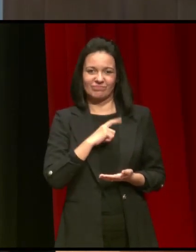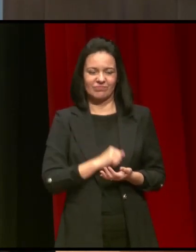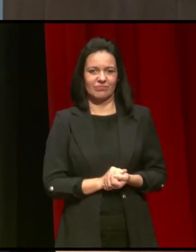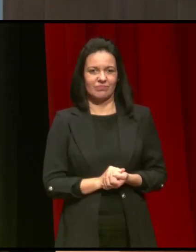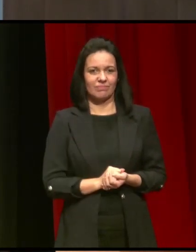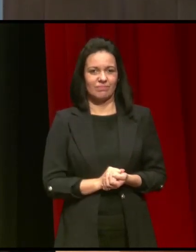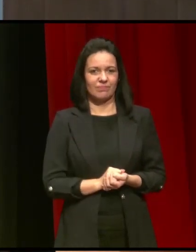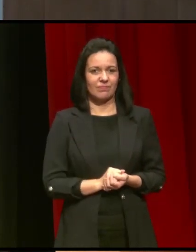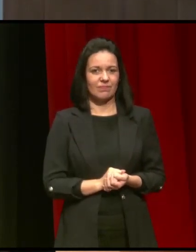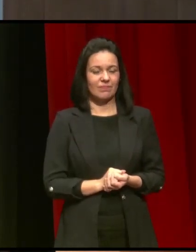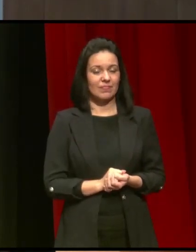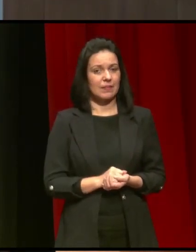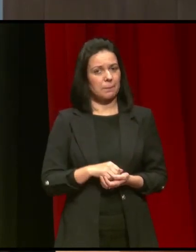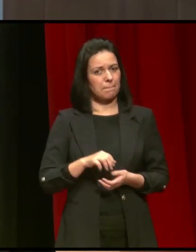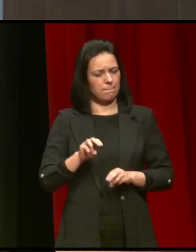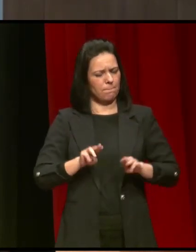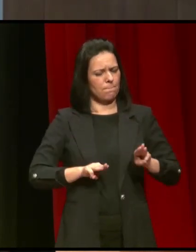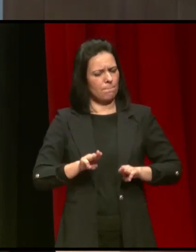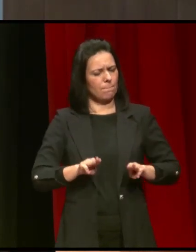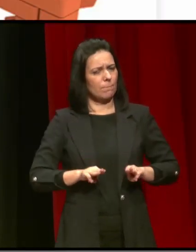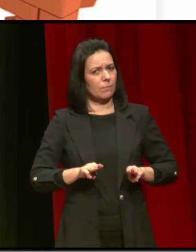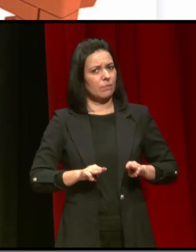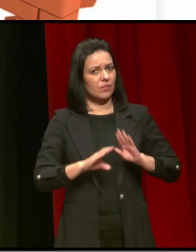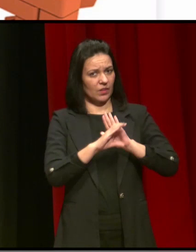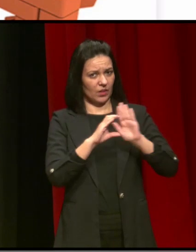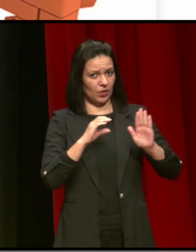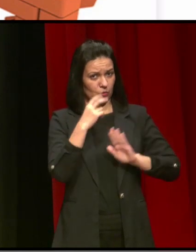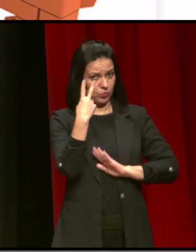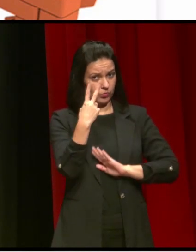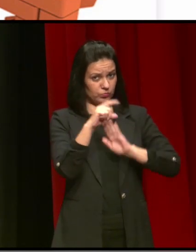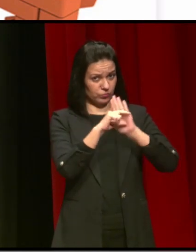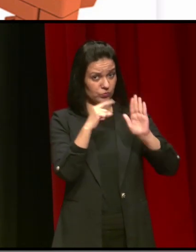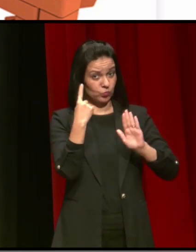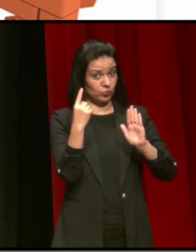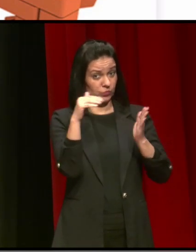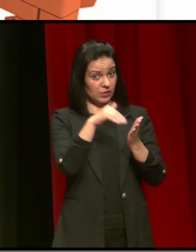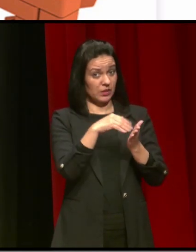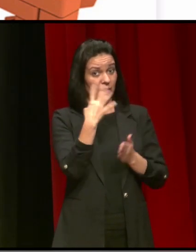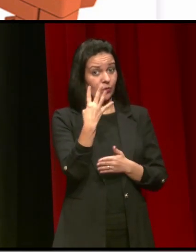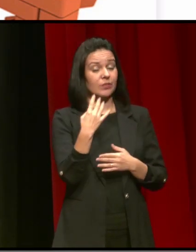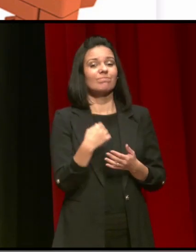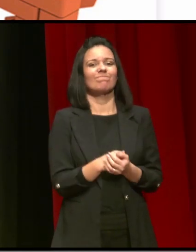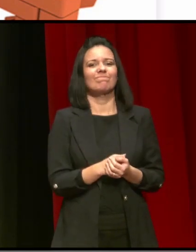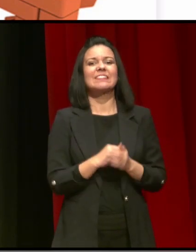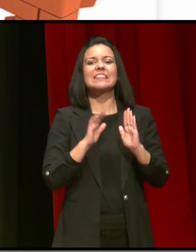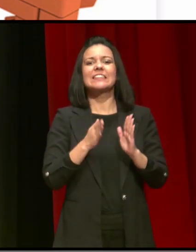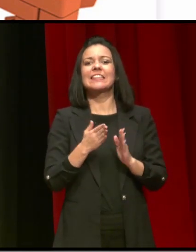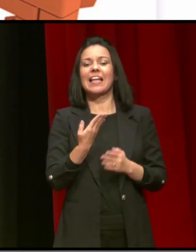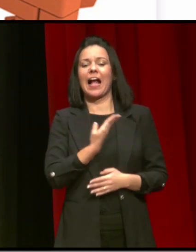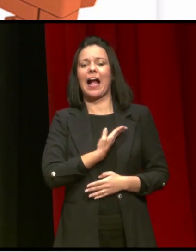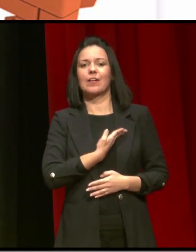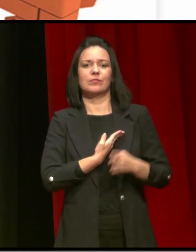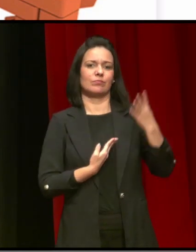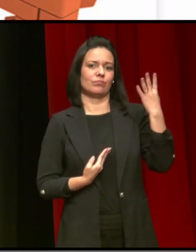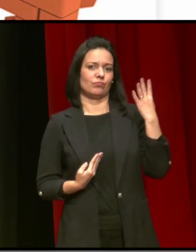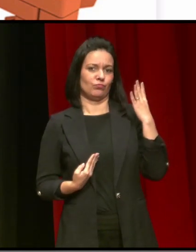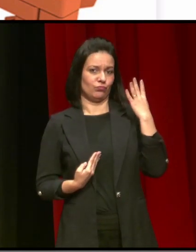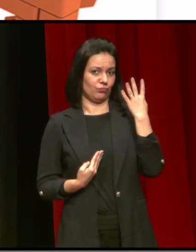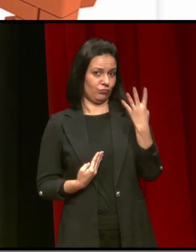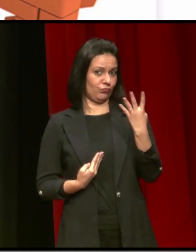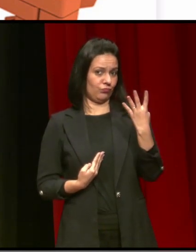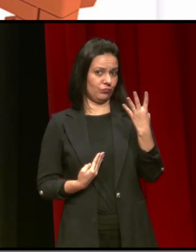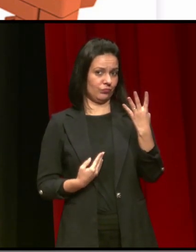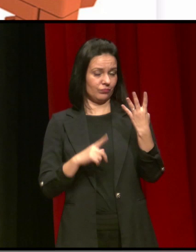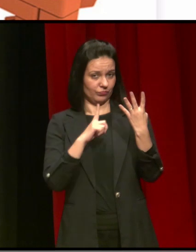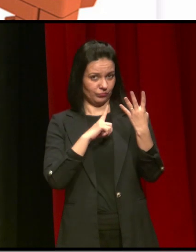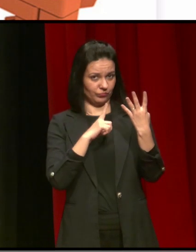Qual foi o problema, Marcos 2, 1 a 4, qual foi o problema que os amigos do paralítico tiveram que enfrentar, para eles